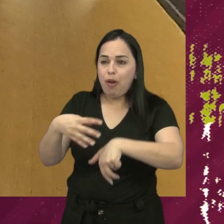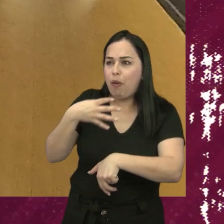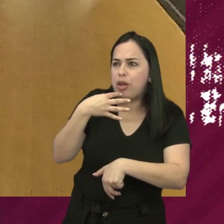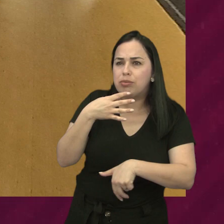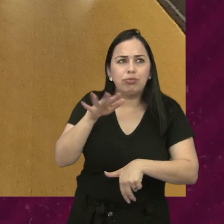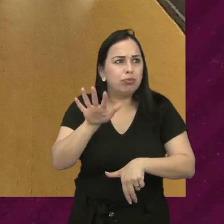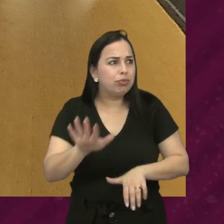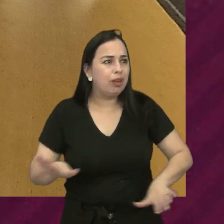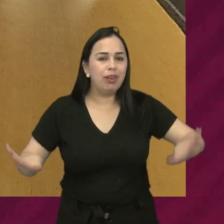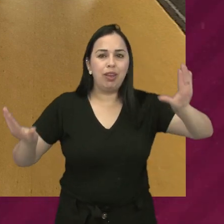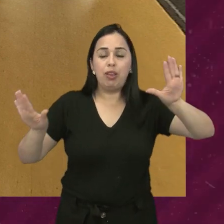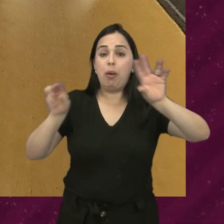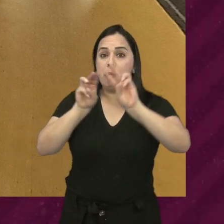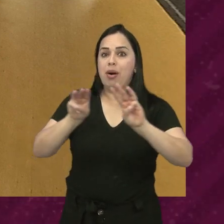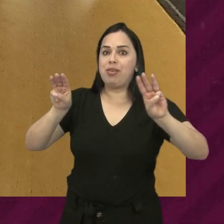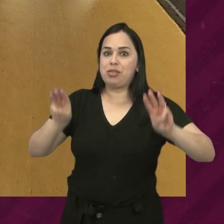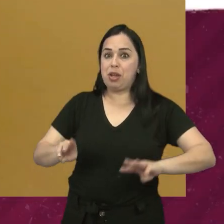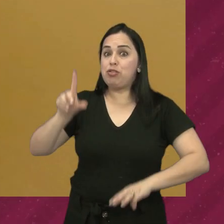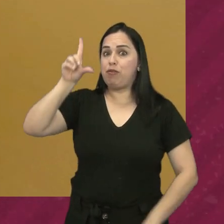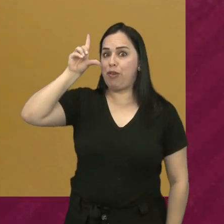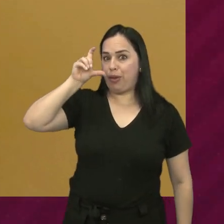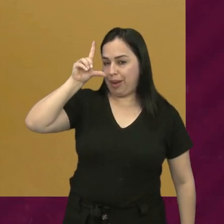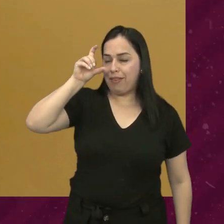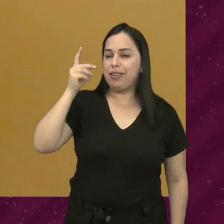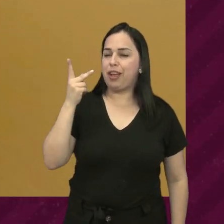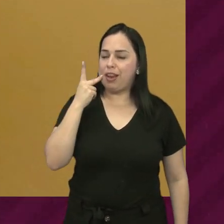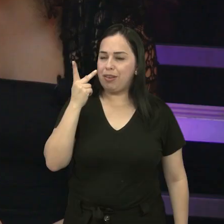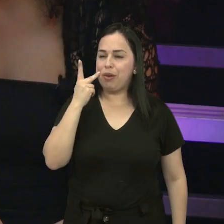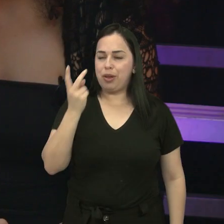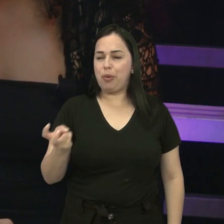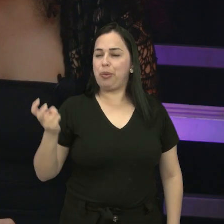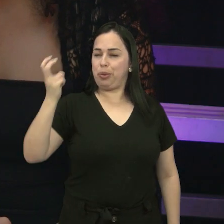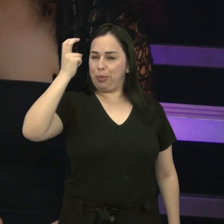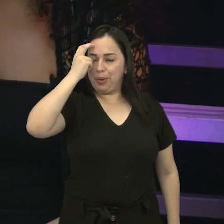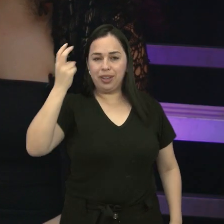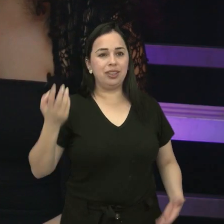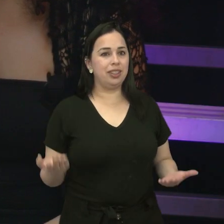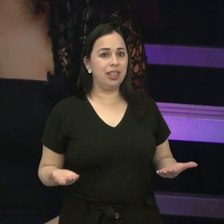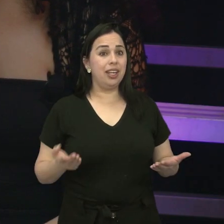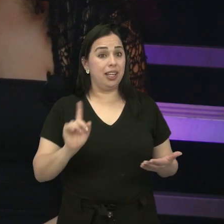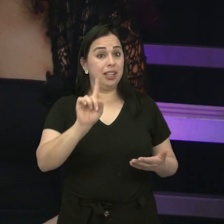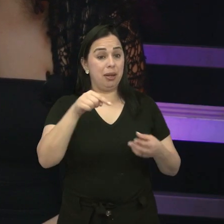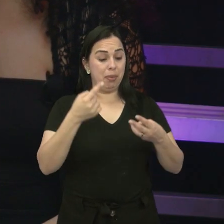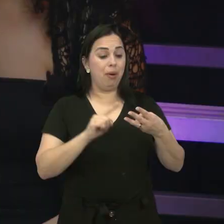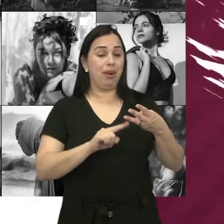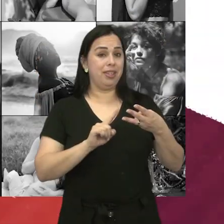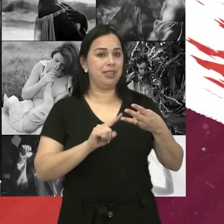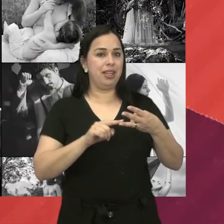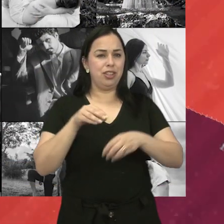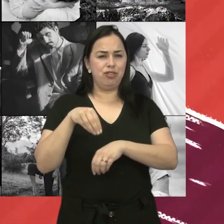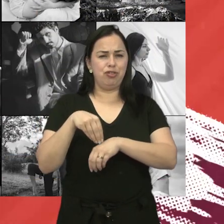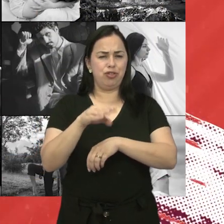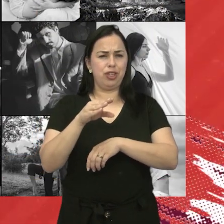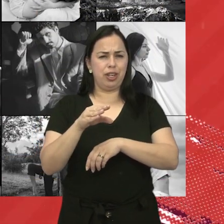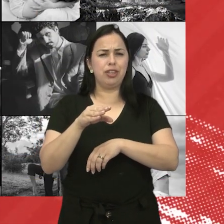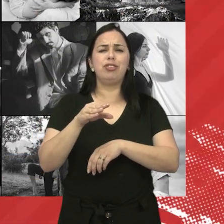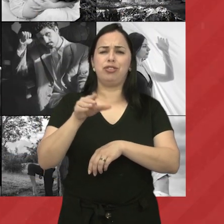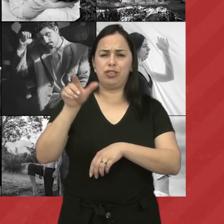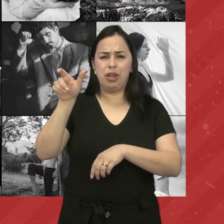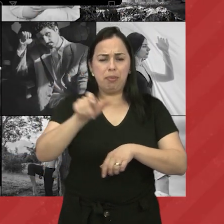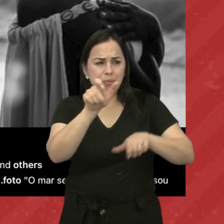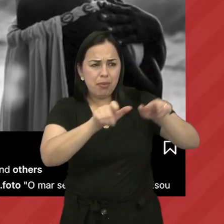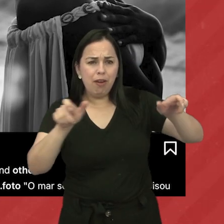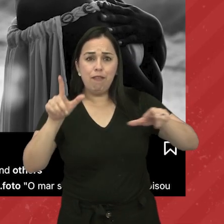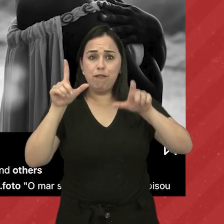pouquinho do Museu da Fotografia de Fortaleza, com um tour online. Pois é, para fechar, tem indicações de fotógrafos que retratam